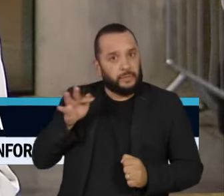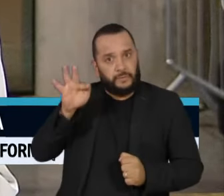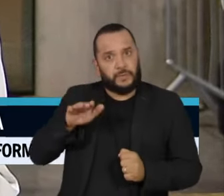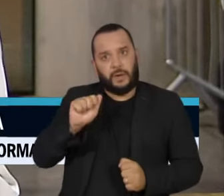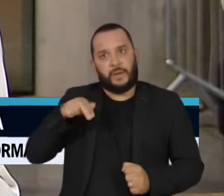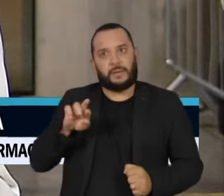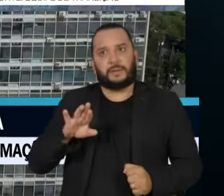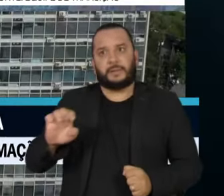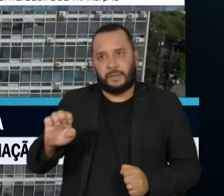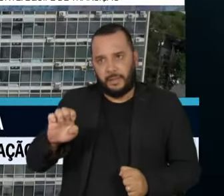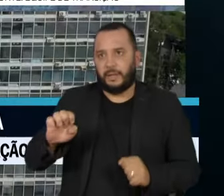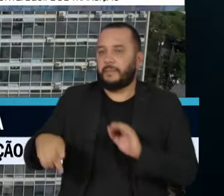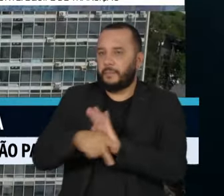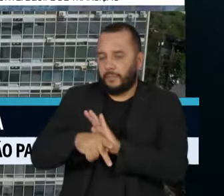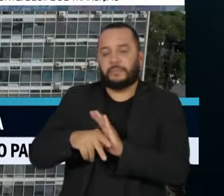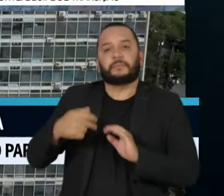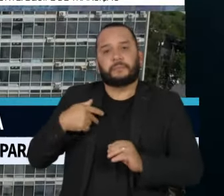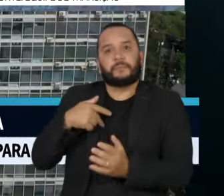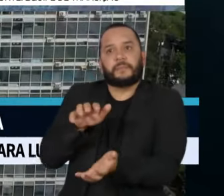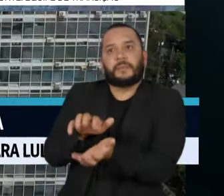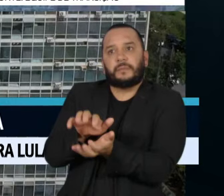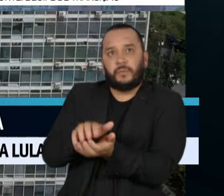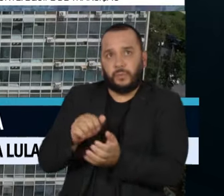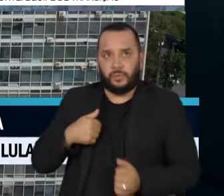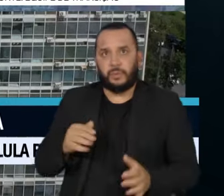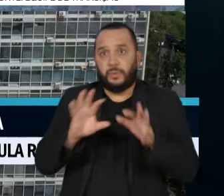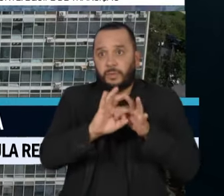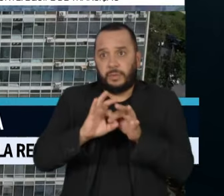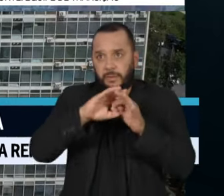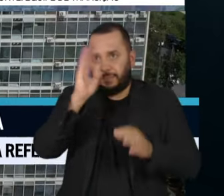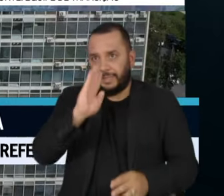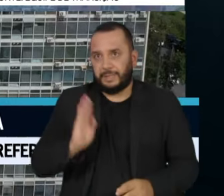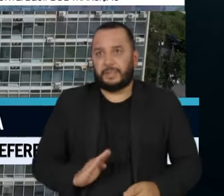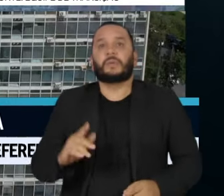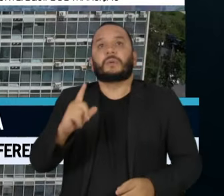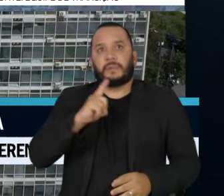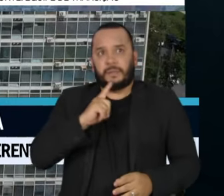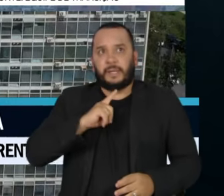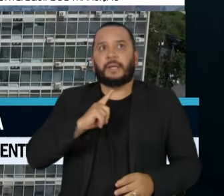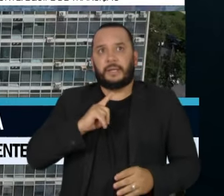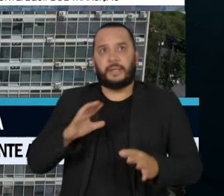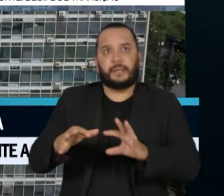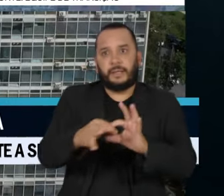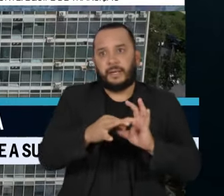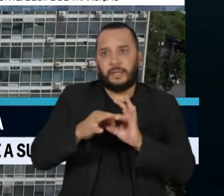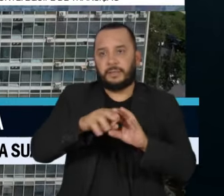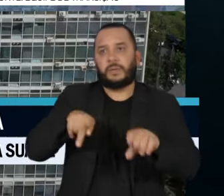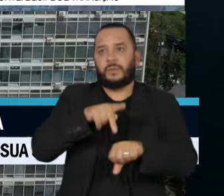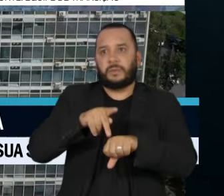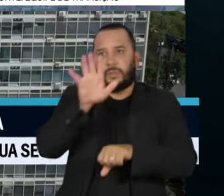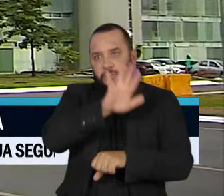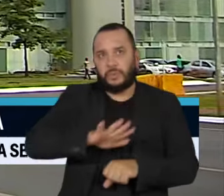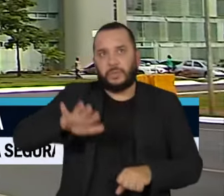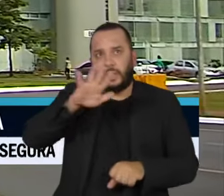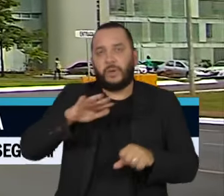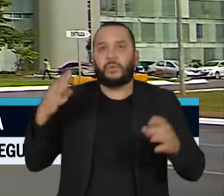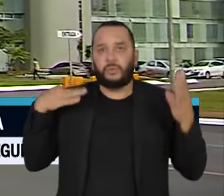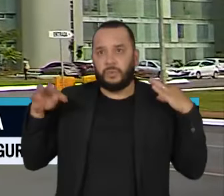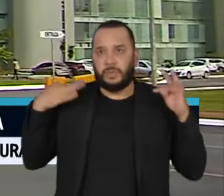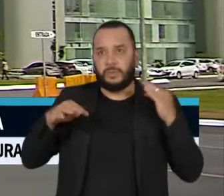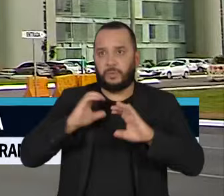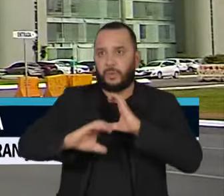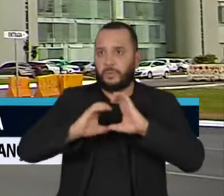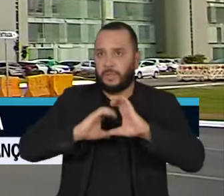de Pernambuco. Já o União Brasil deve ficar com Integração Nacional, Turismo e Comunicações.